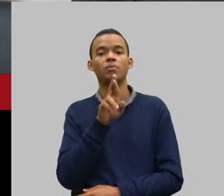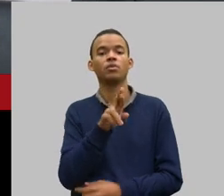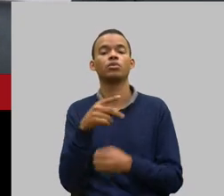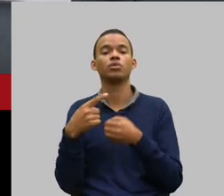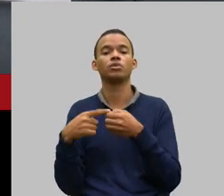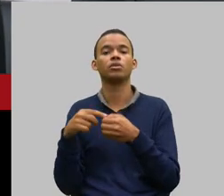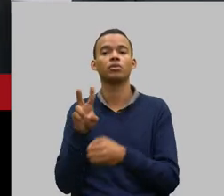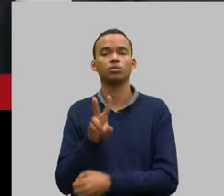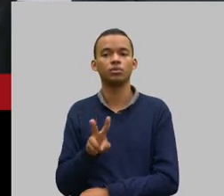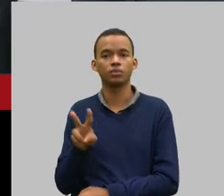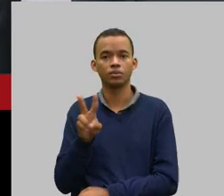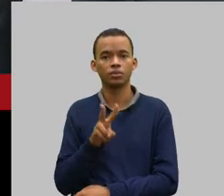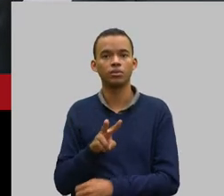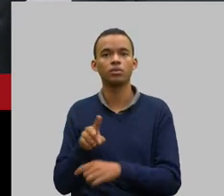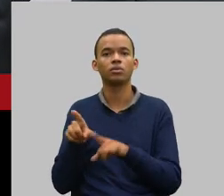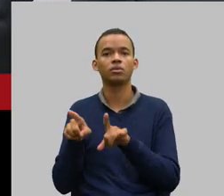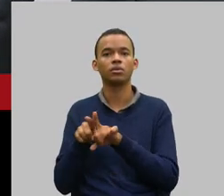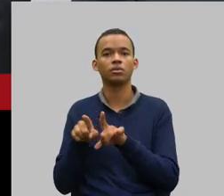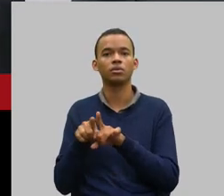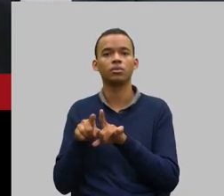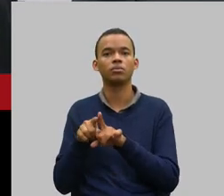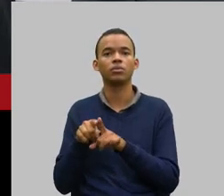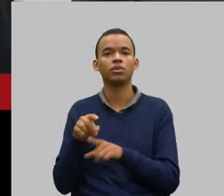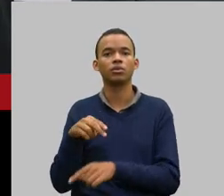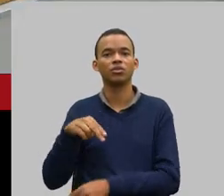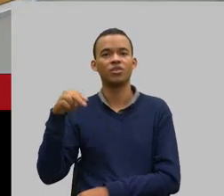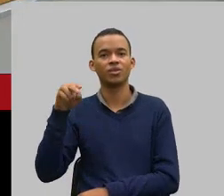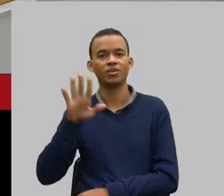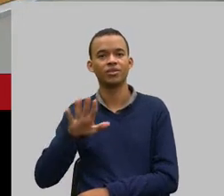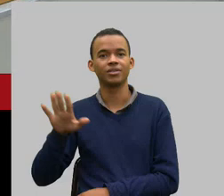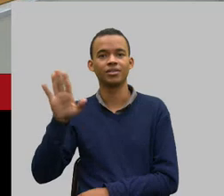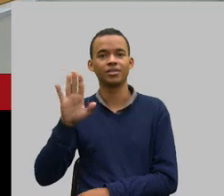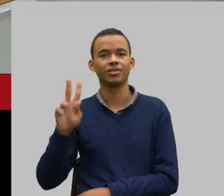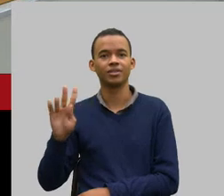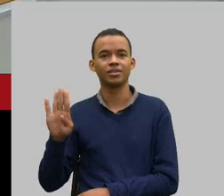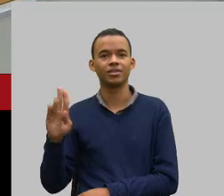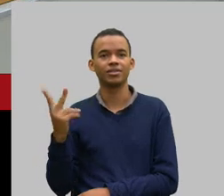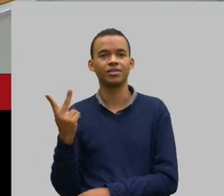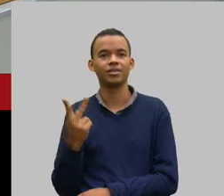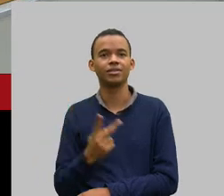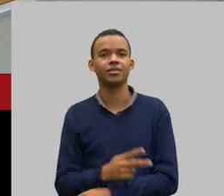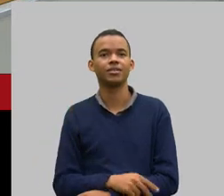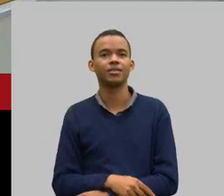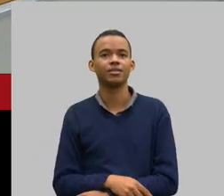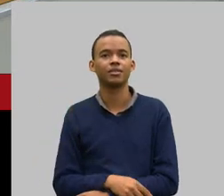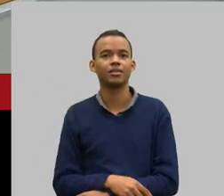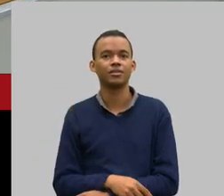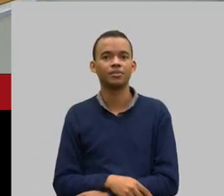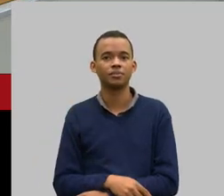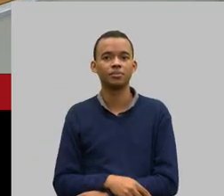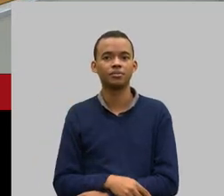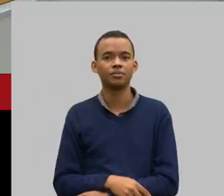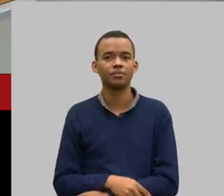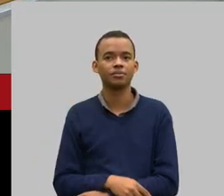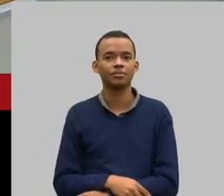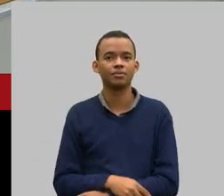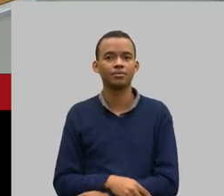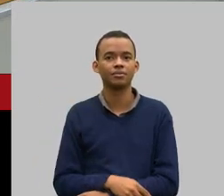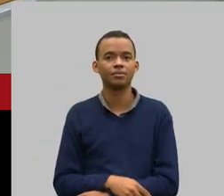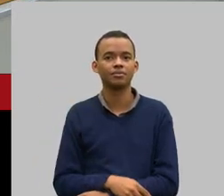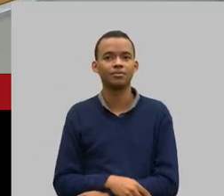o norte da região metropolitana tá vendo né disputa até S Lagos